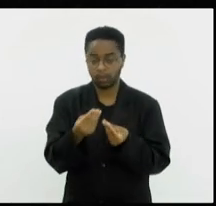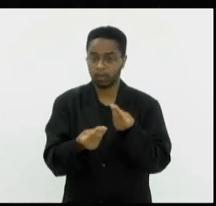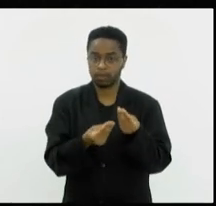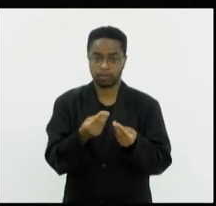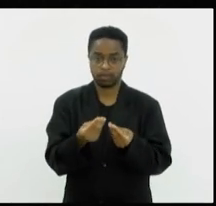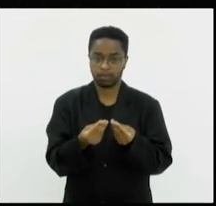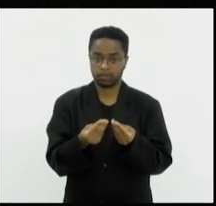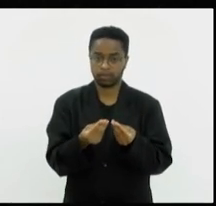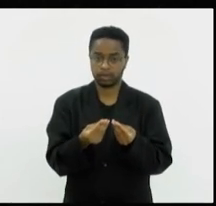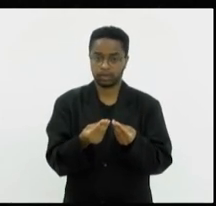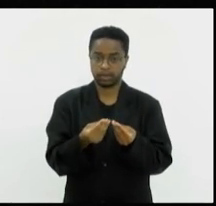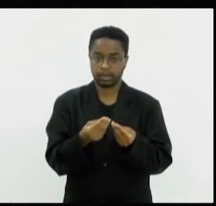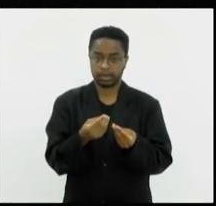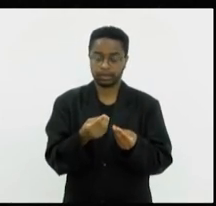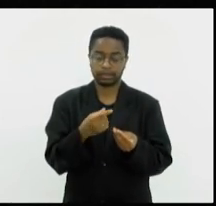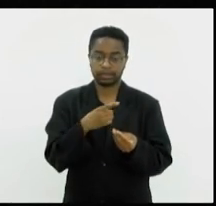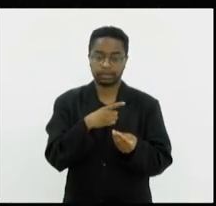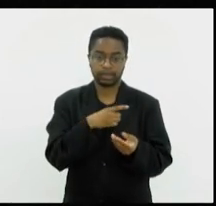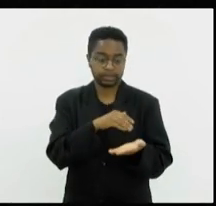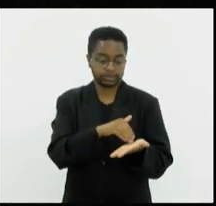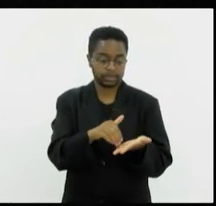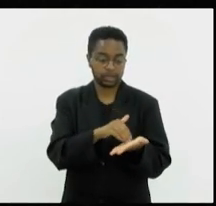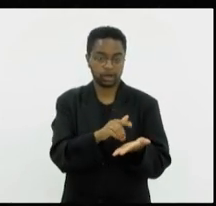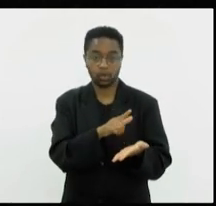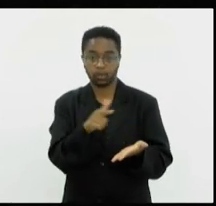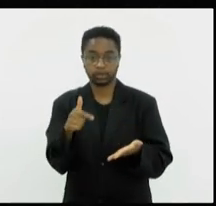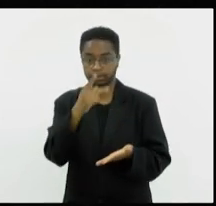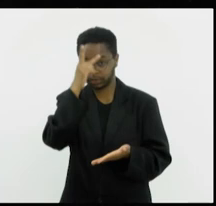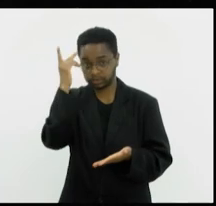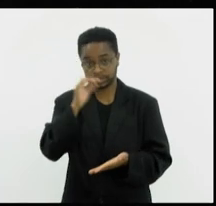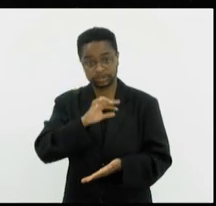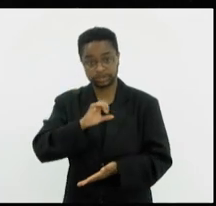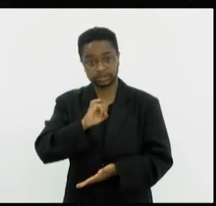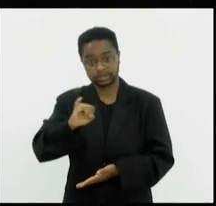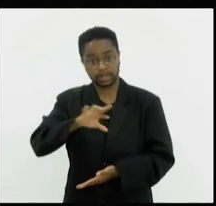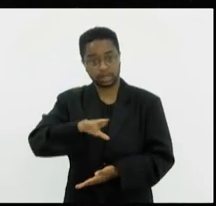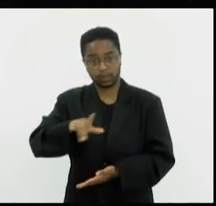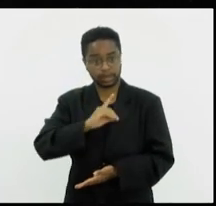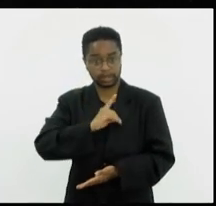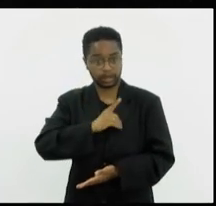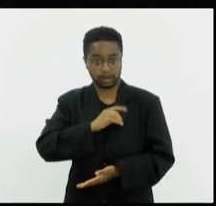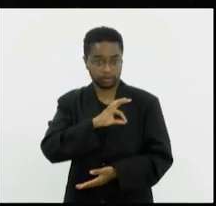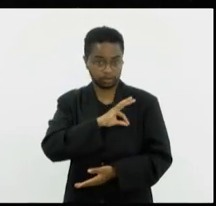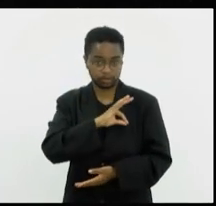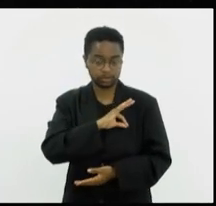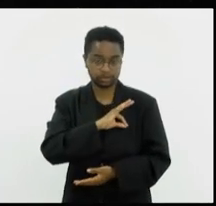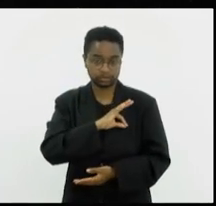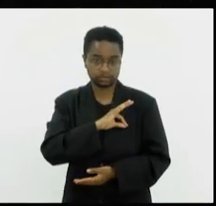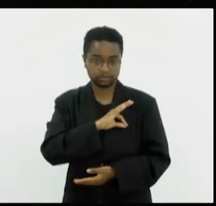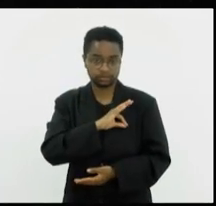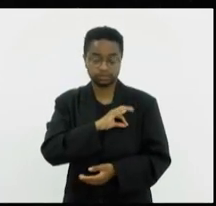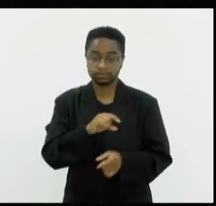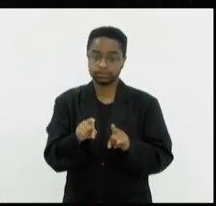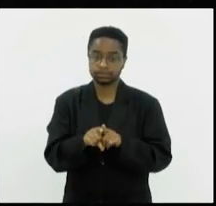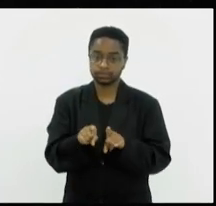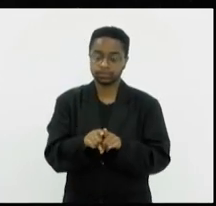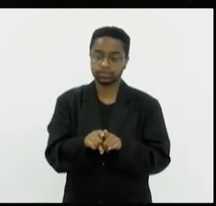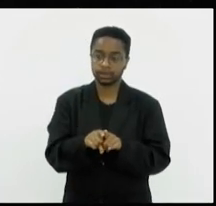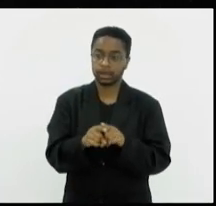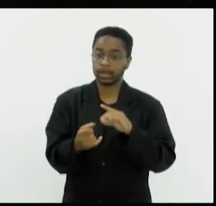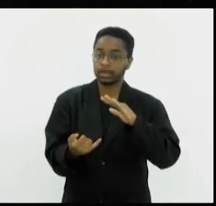à frente da secretaria outra pessoa que não seja um delegado de polícia e que essa Secret essa